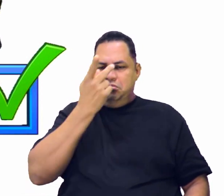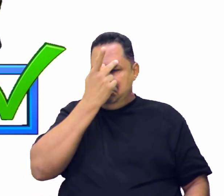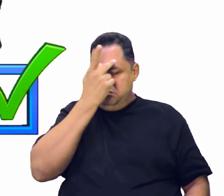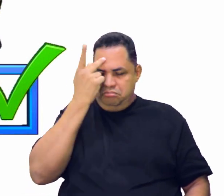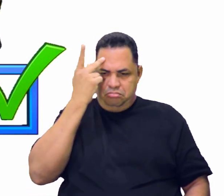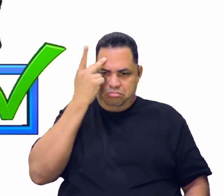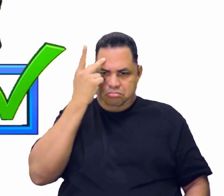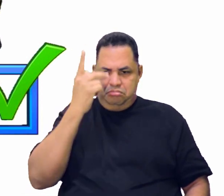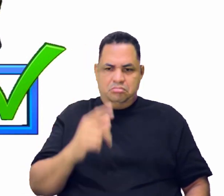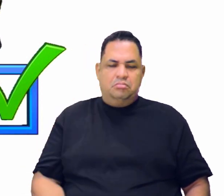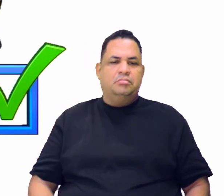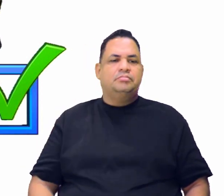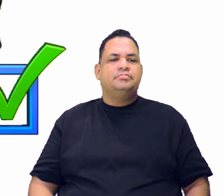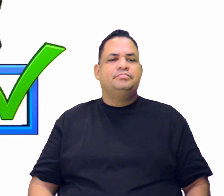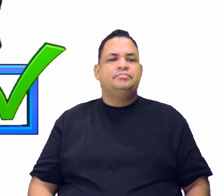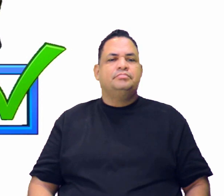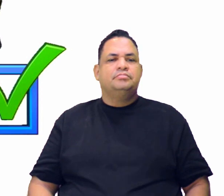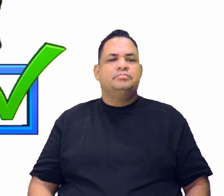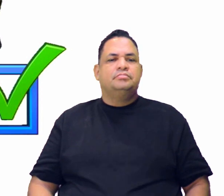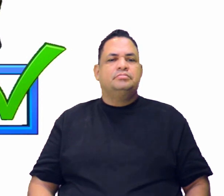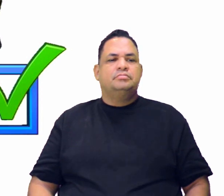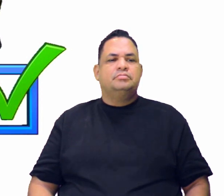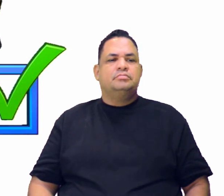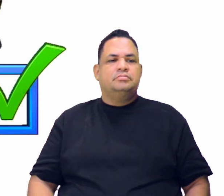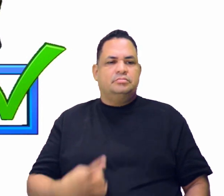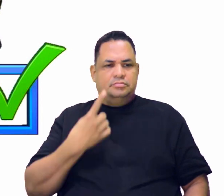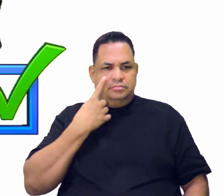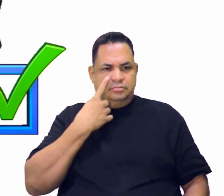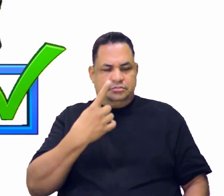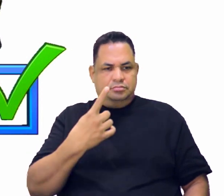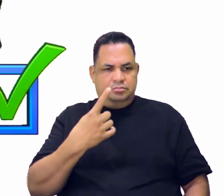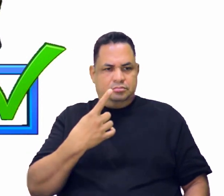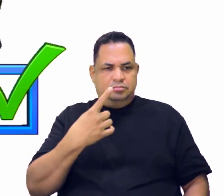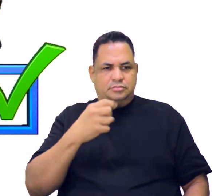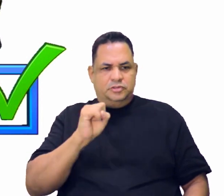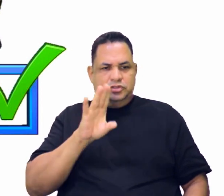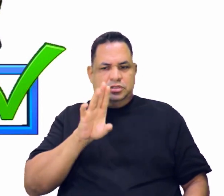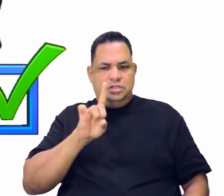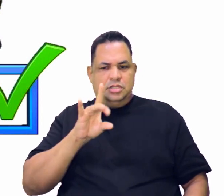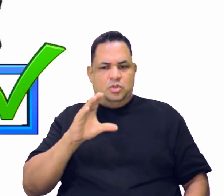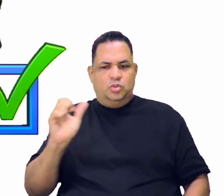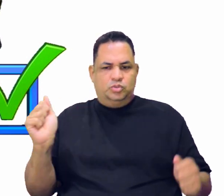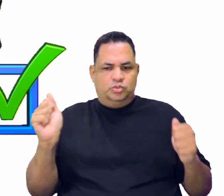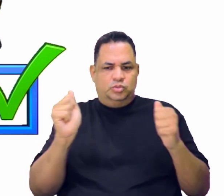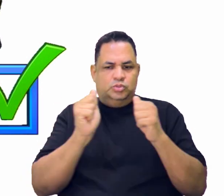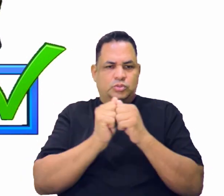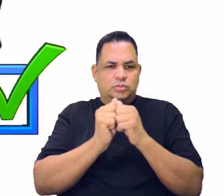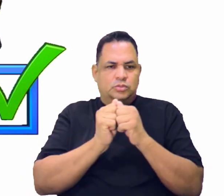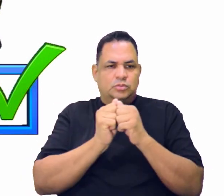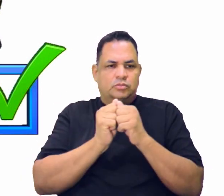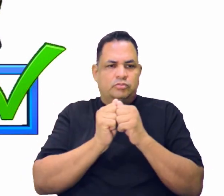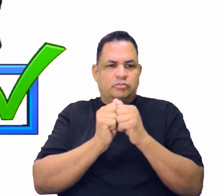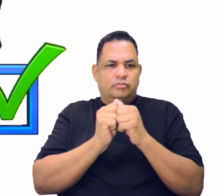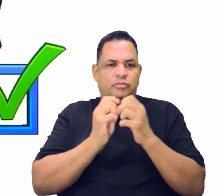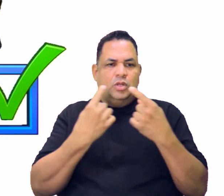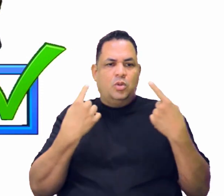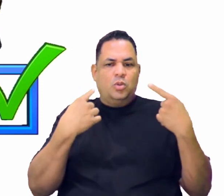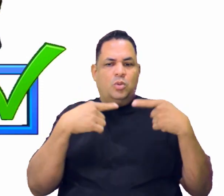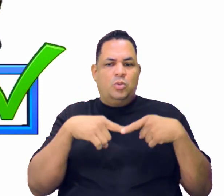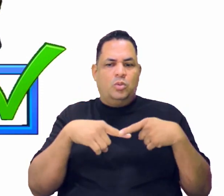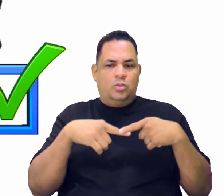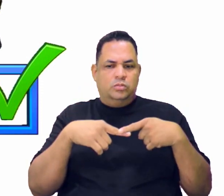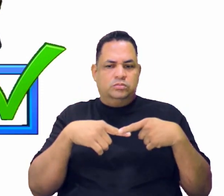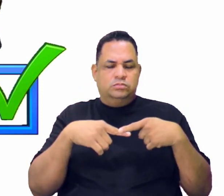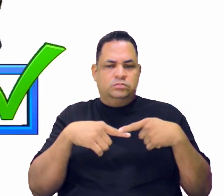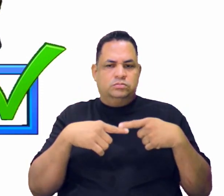ninguém ouvirá. Então, você vai usar o se não junto quando for do contrário, tiver